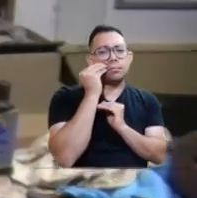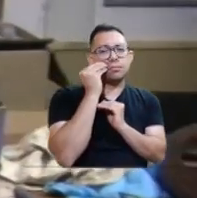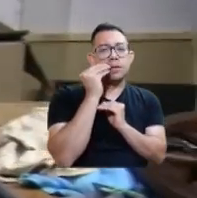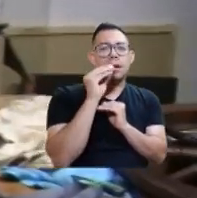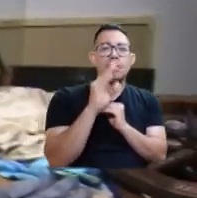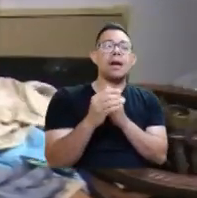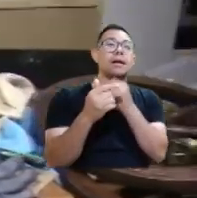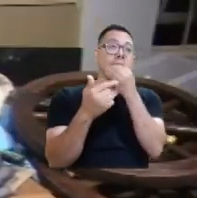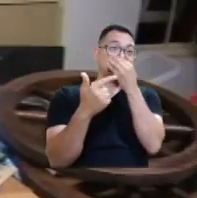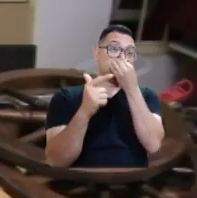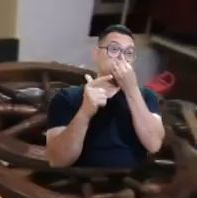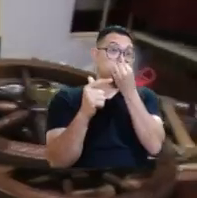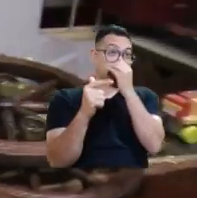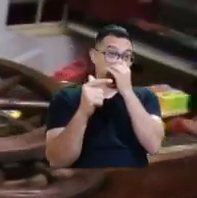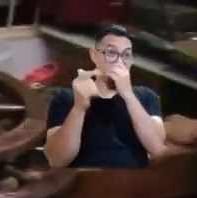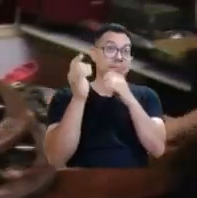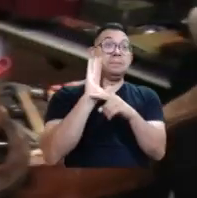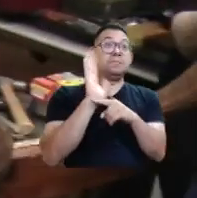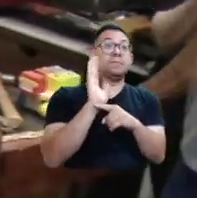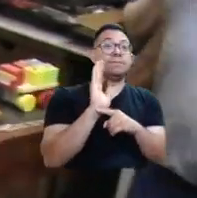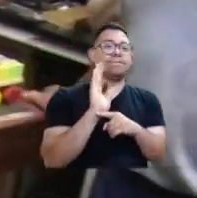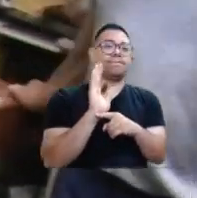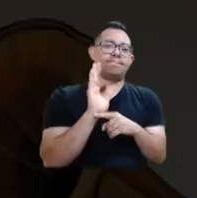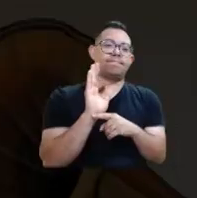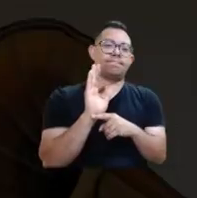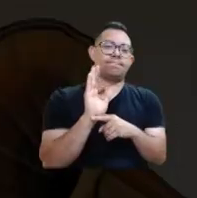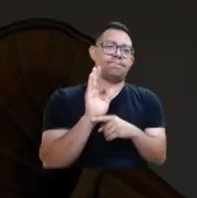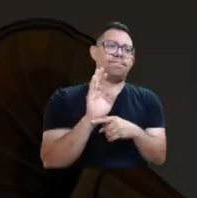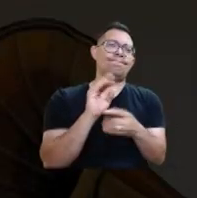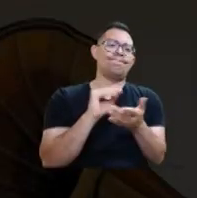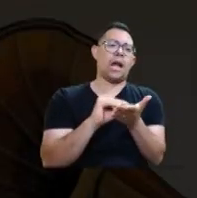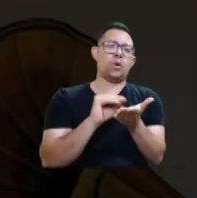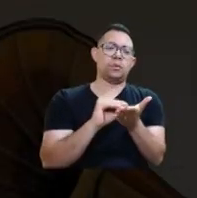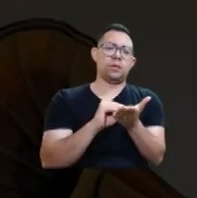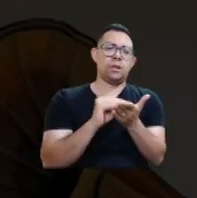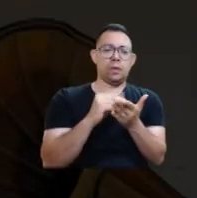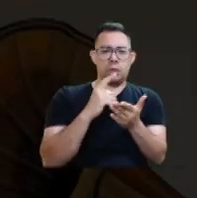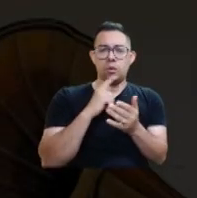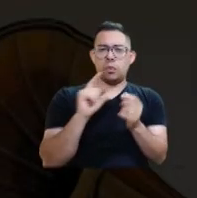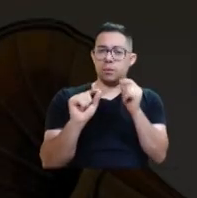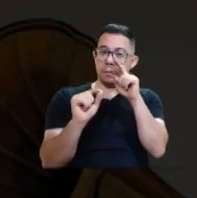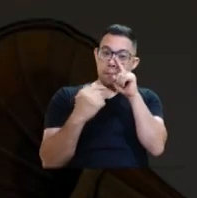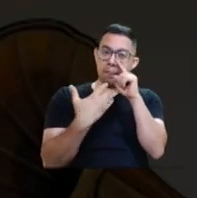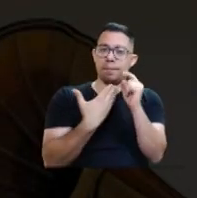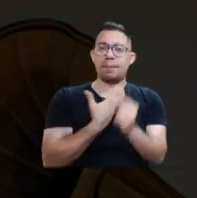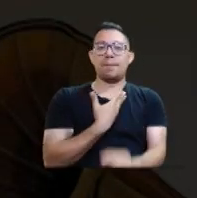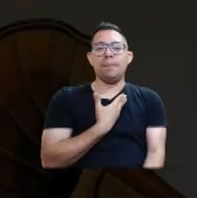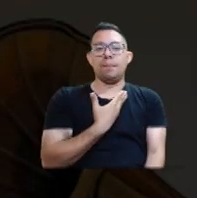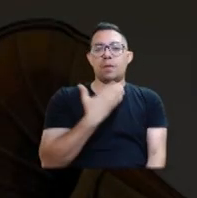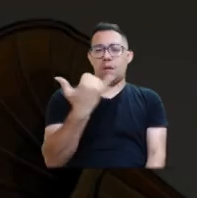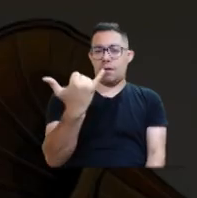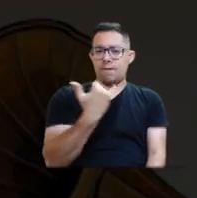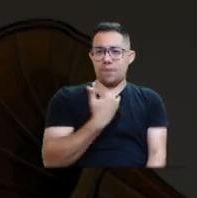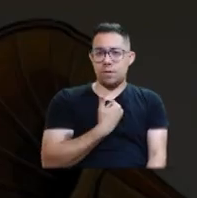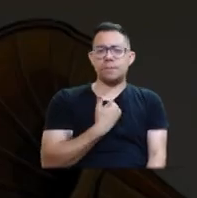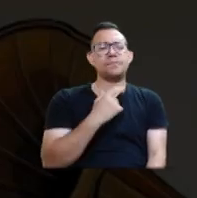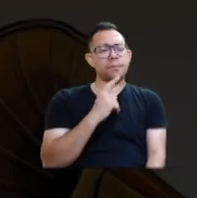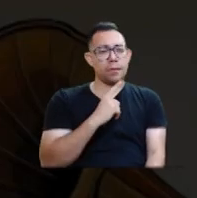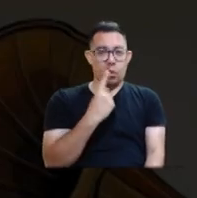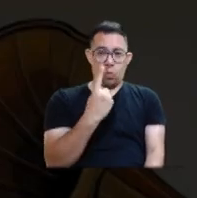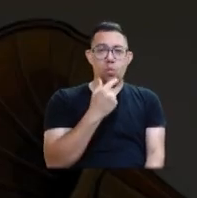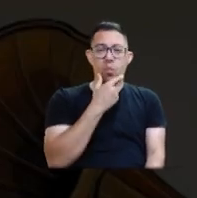né? Mas não tinha filme, nem fita virgem também não tinha. Eu tinha um amigo, ele falou, eu